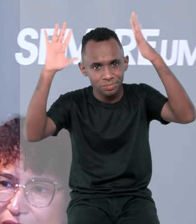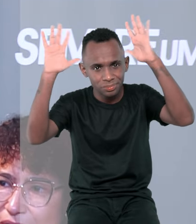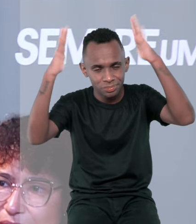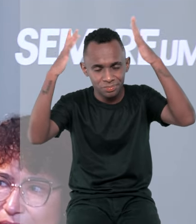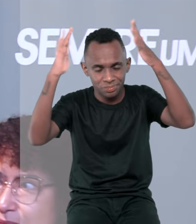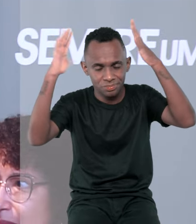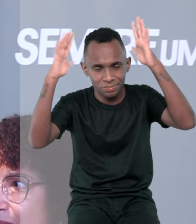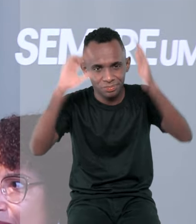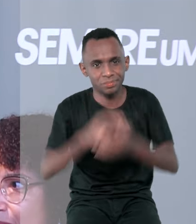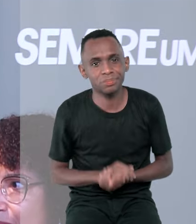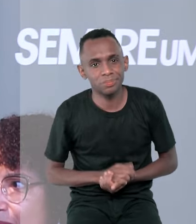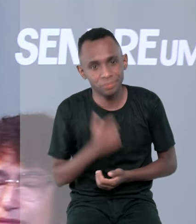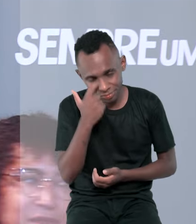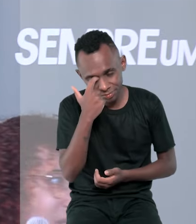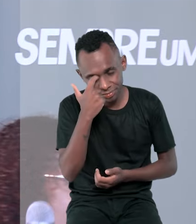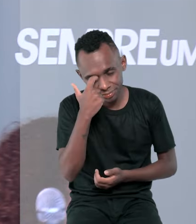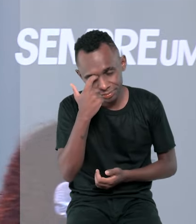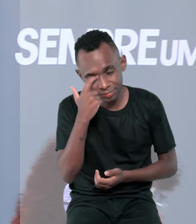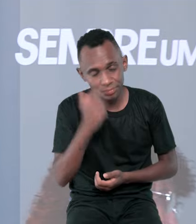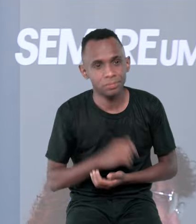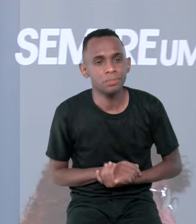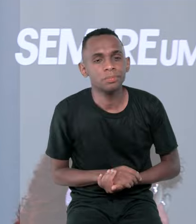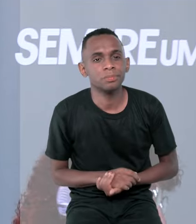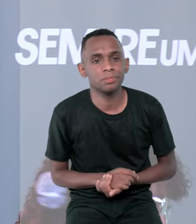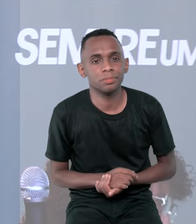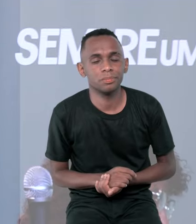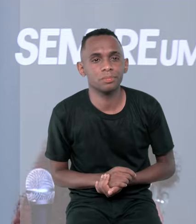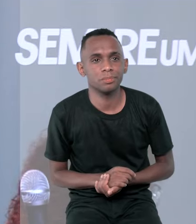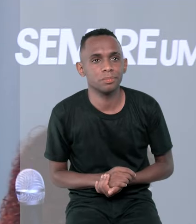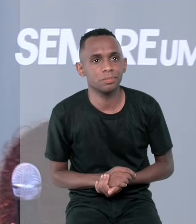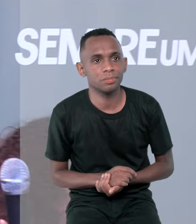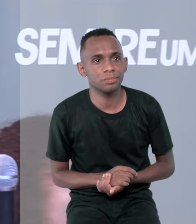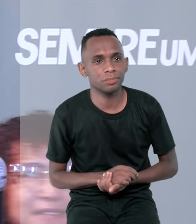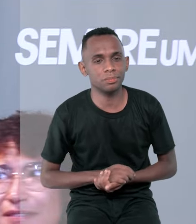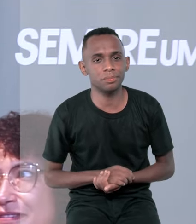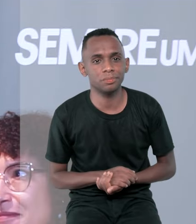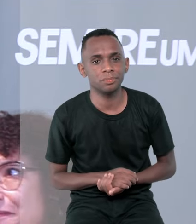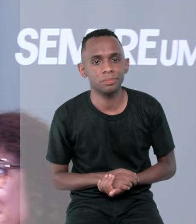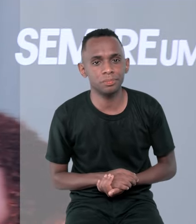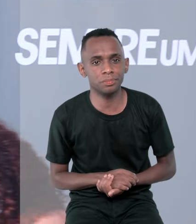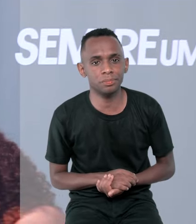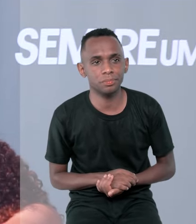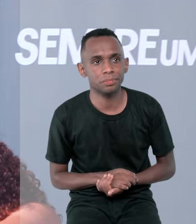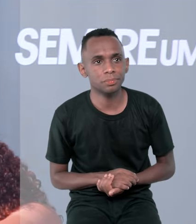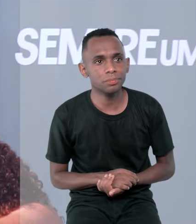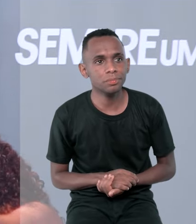O quinto leitor é um homem negro, calvo, usando um óculos de hastes pretas e uma camisa azul